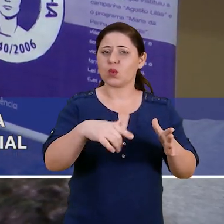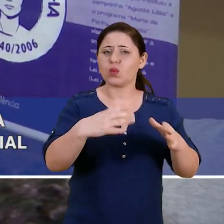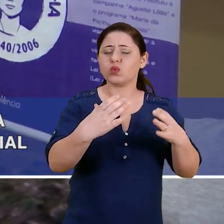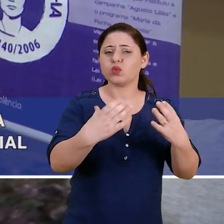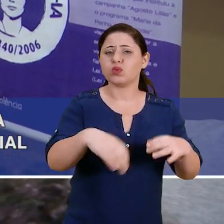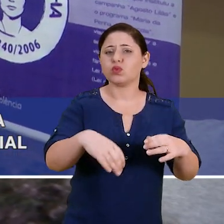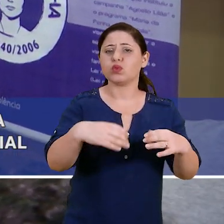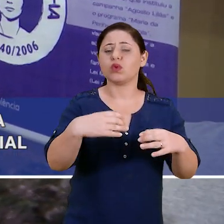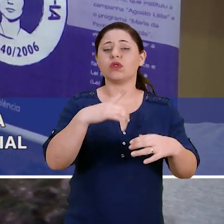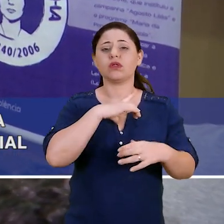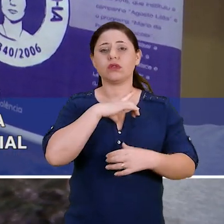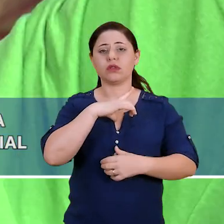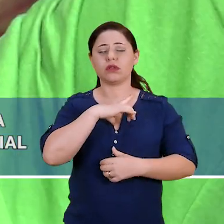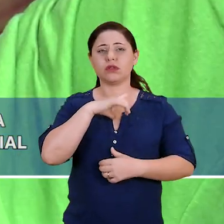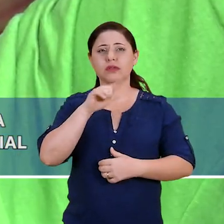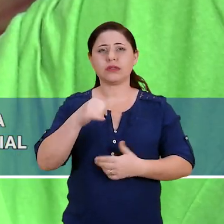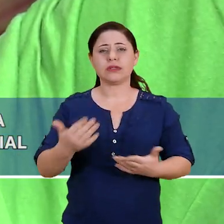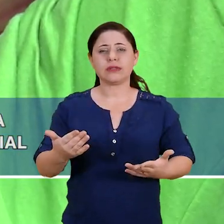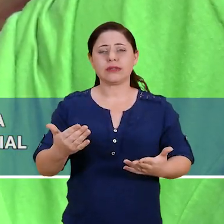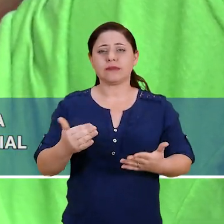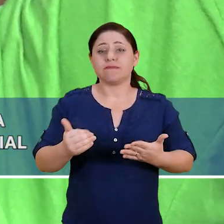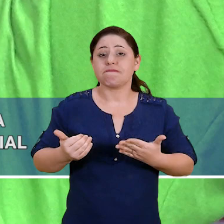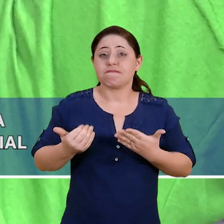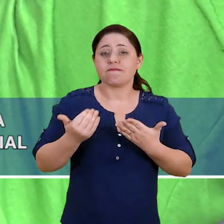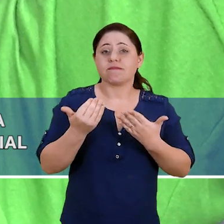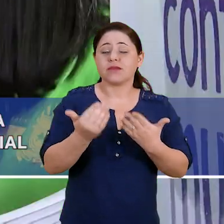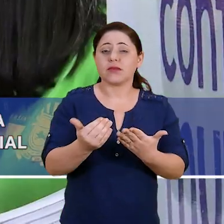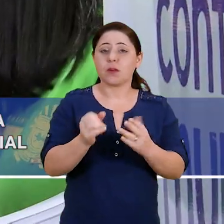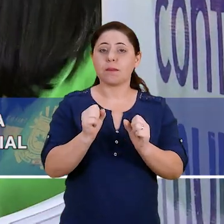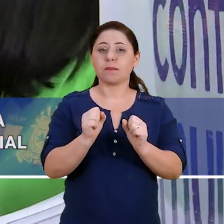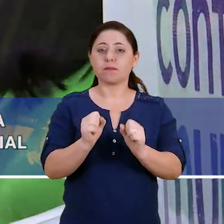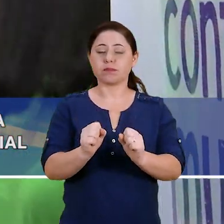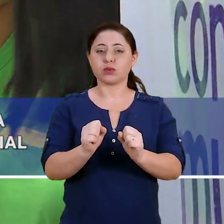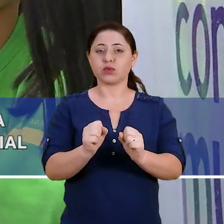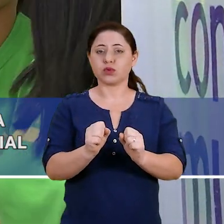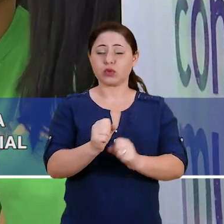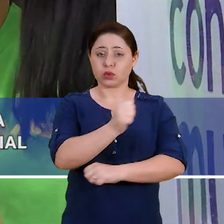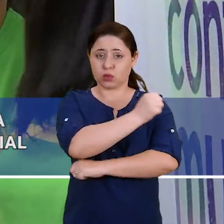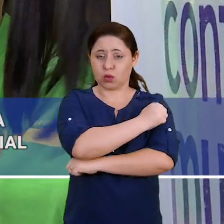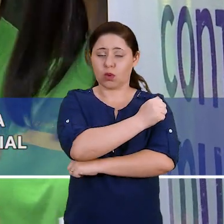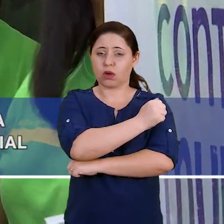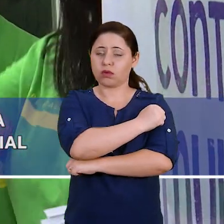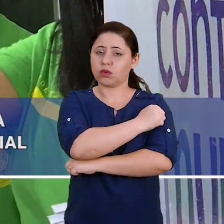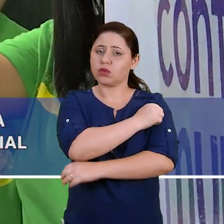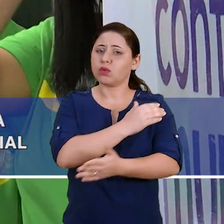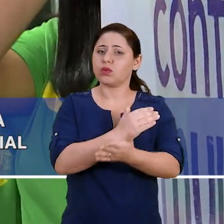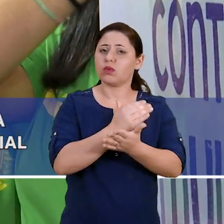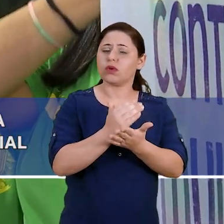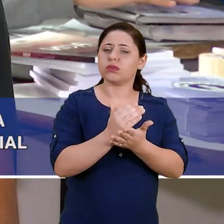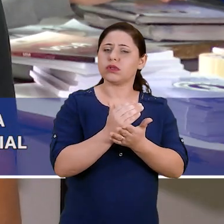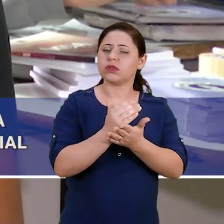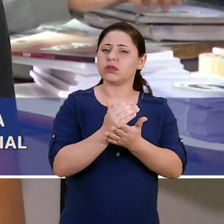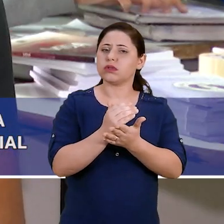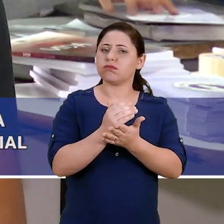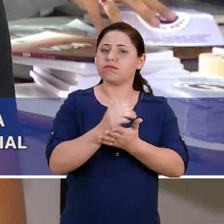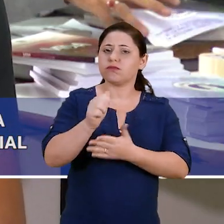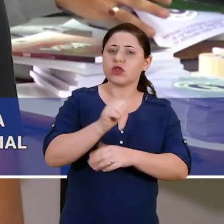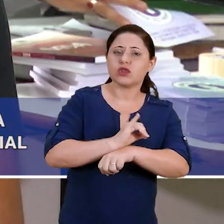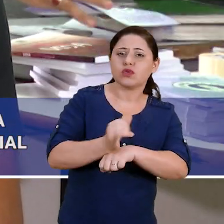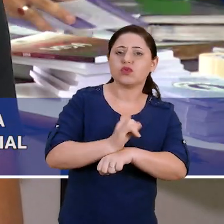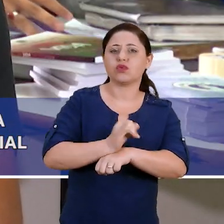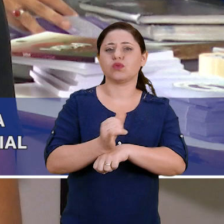espaço onde a gente acaba dando a possibilidade do aluno se tornar protagonista a partir de iniciativas